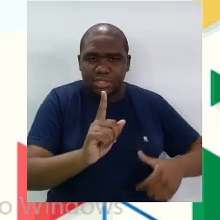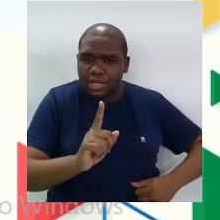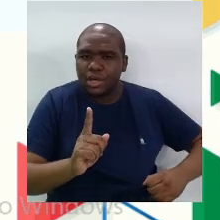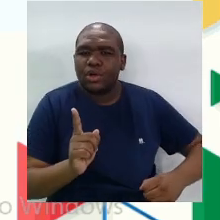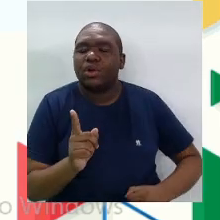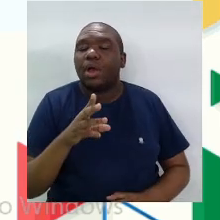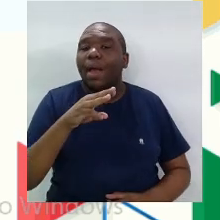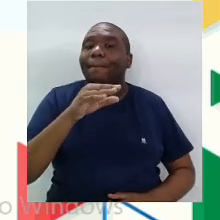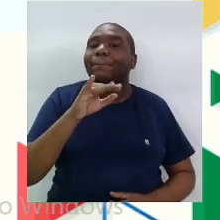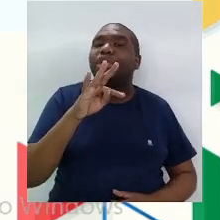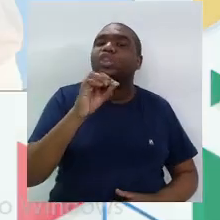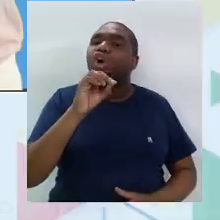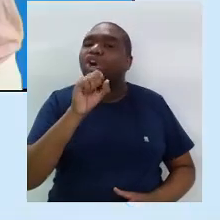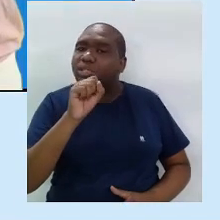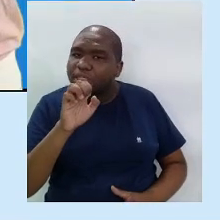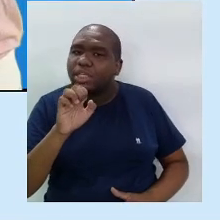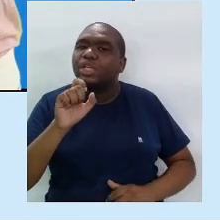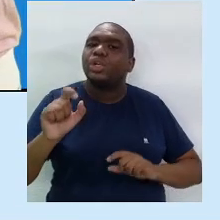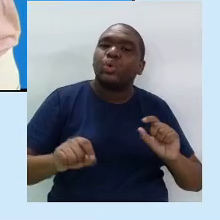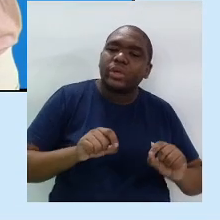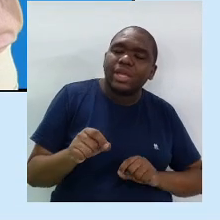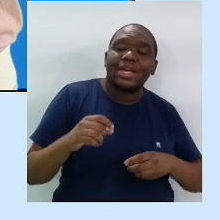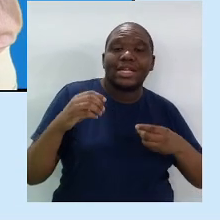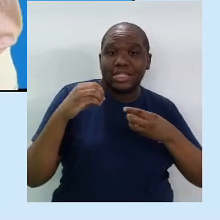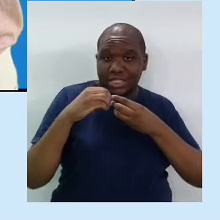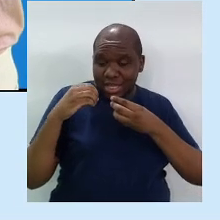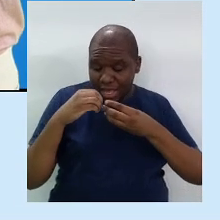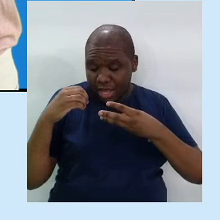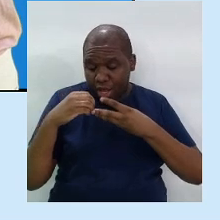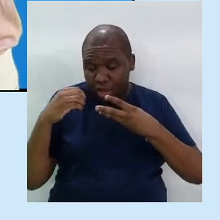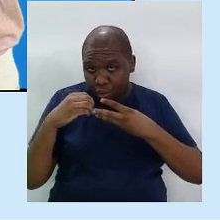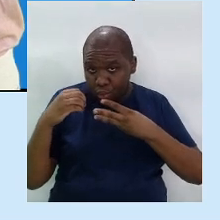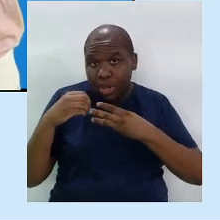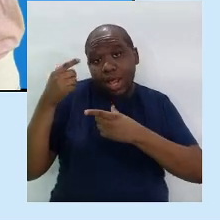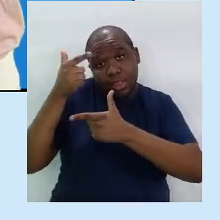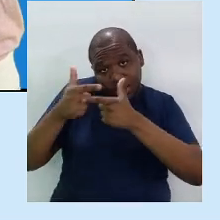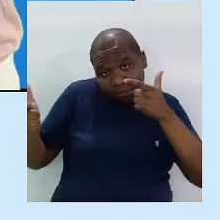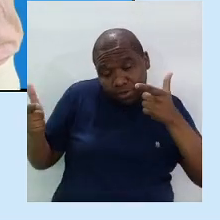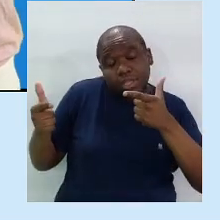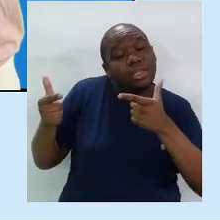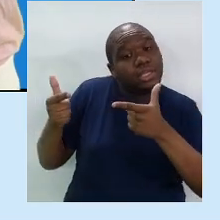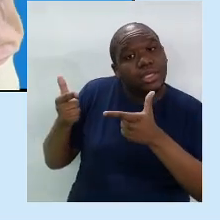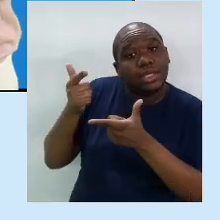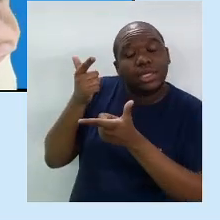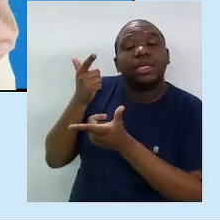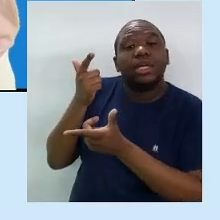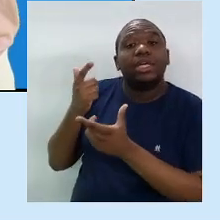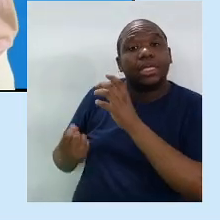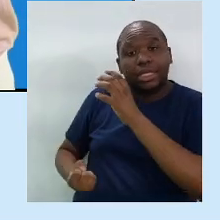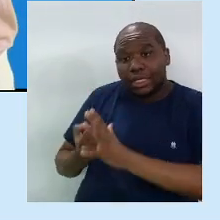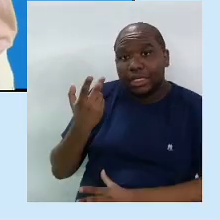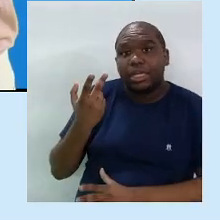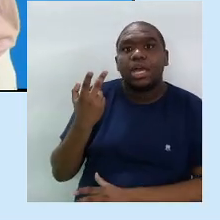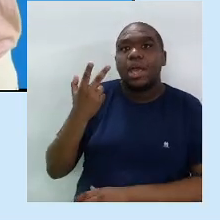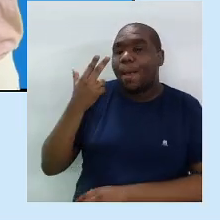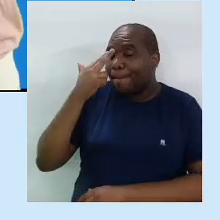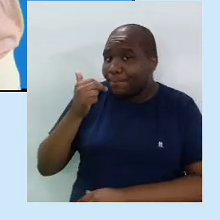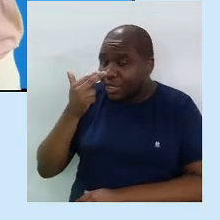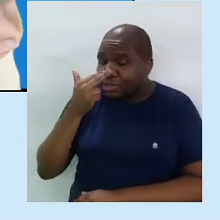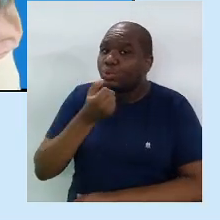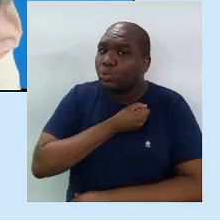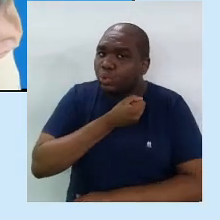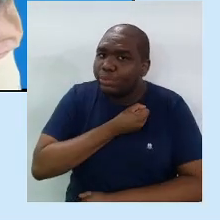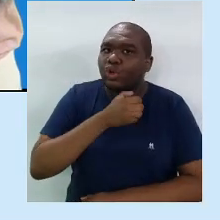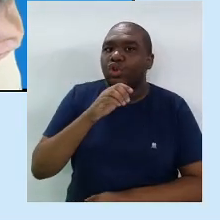A célula ela vai se dividir e vai originar 2 células idênticas com o mesmo número